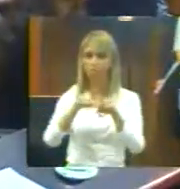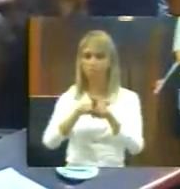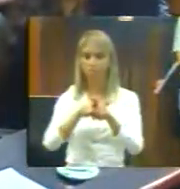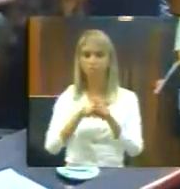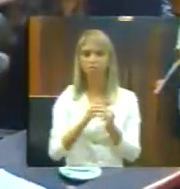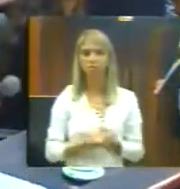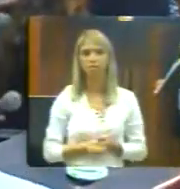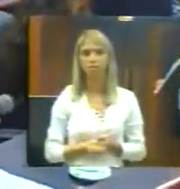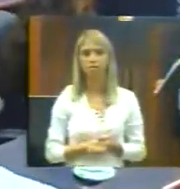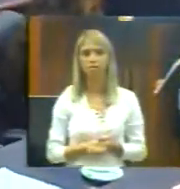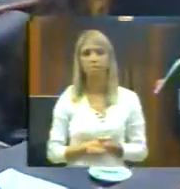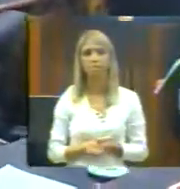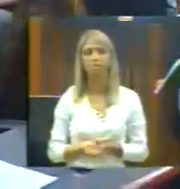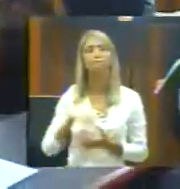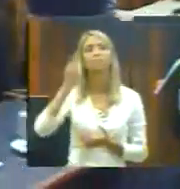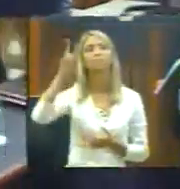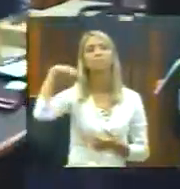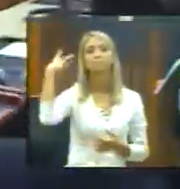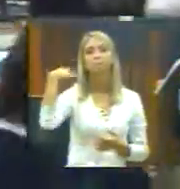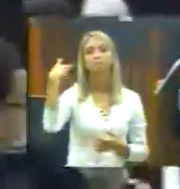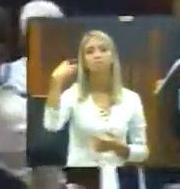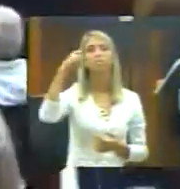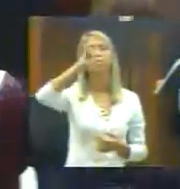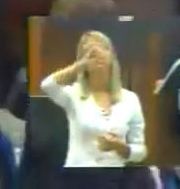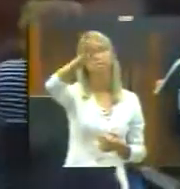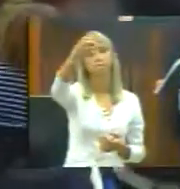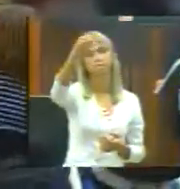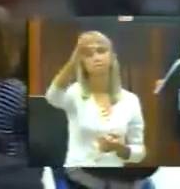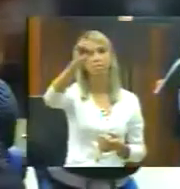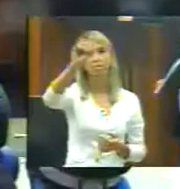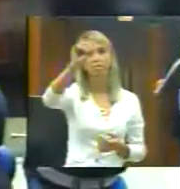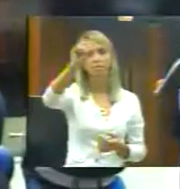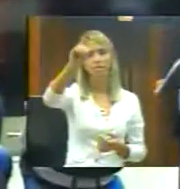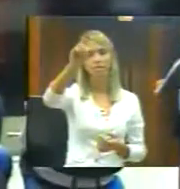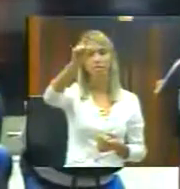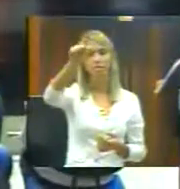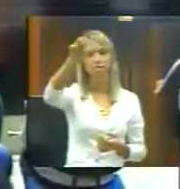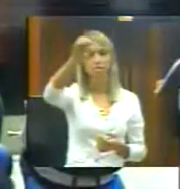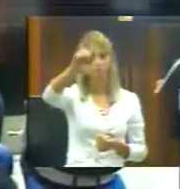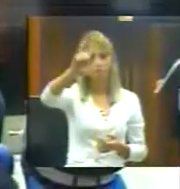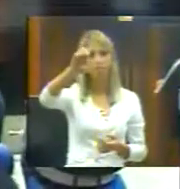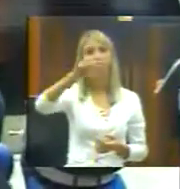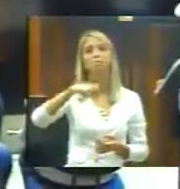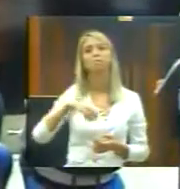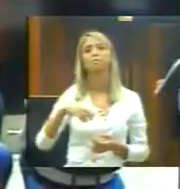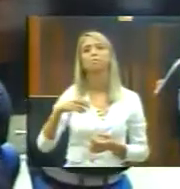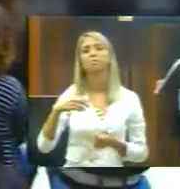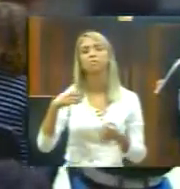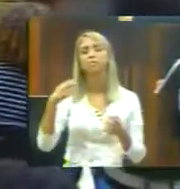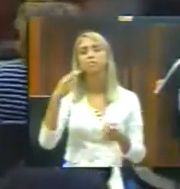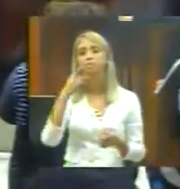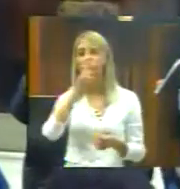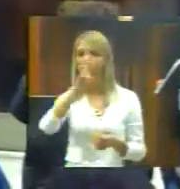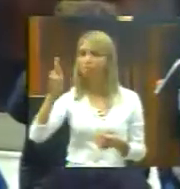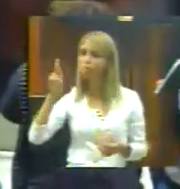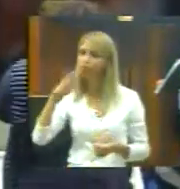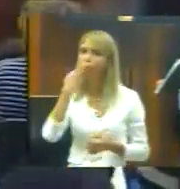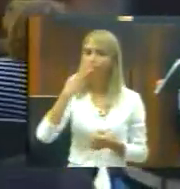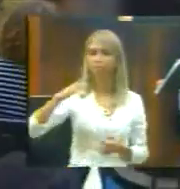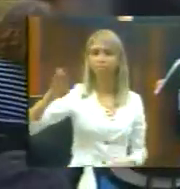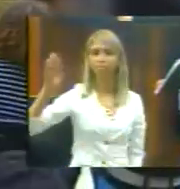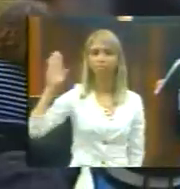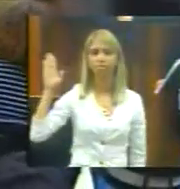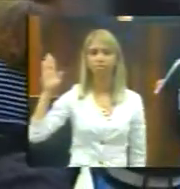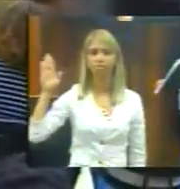Com a palavra, o nobre vereador José Ricardo Melo de Araújo, Melo Araújo da Costa. Assim eu